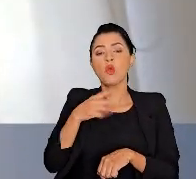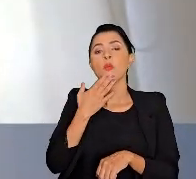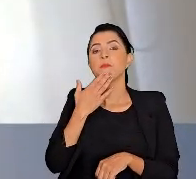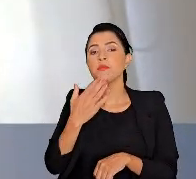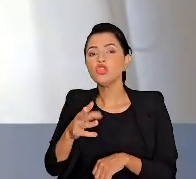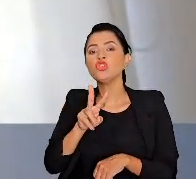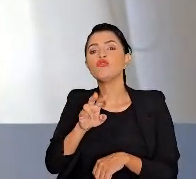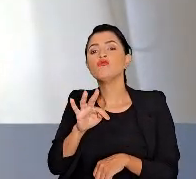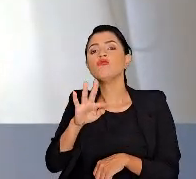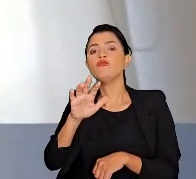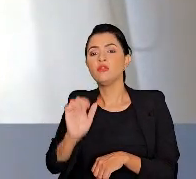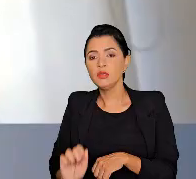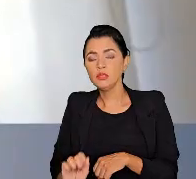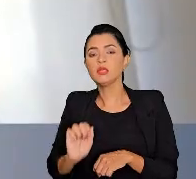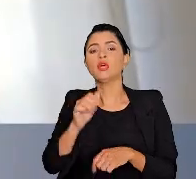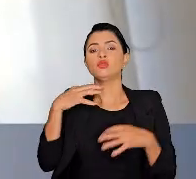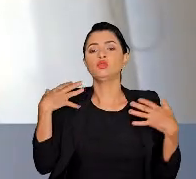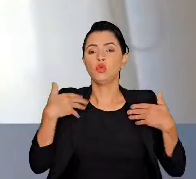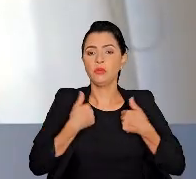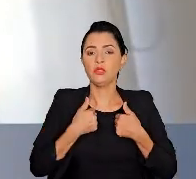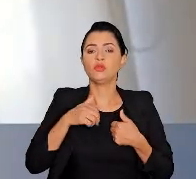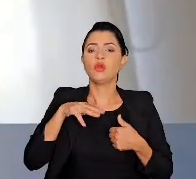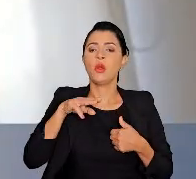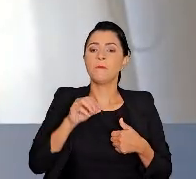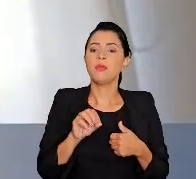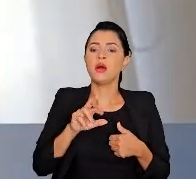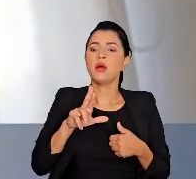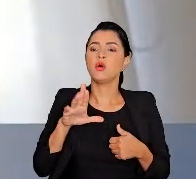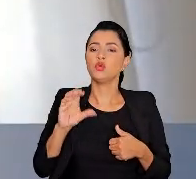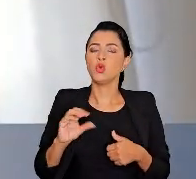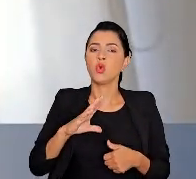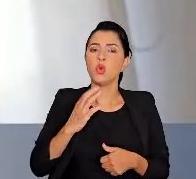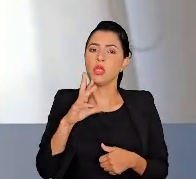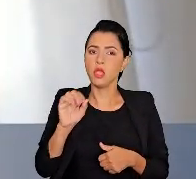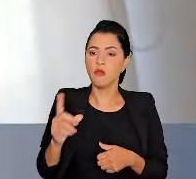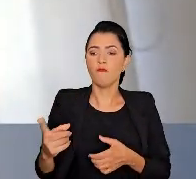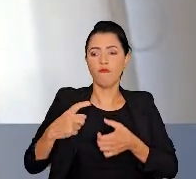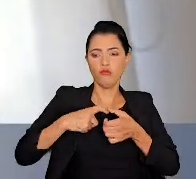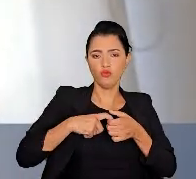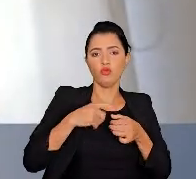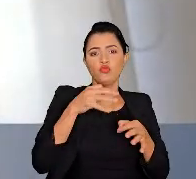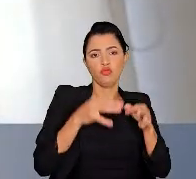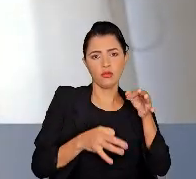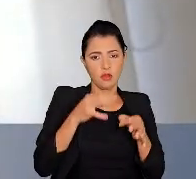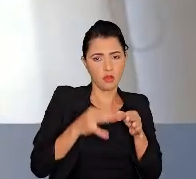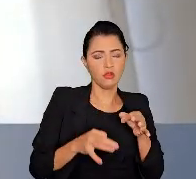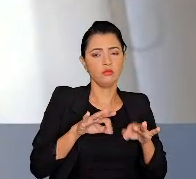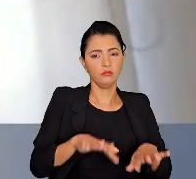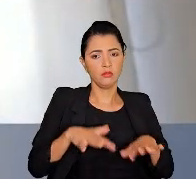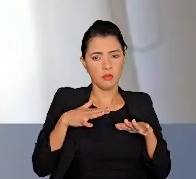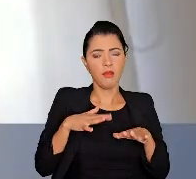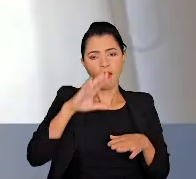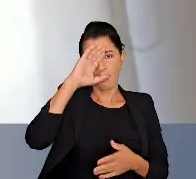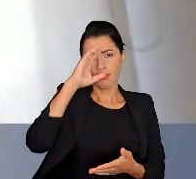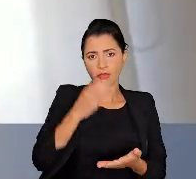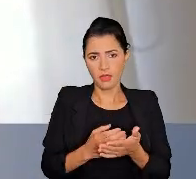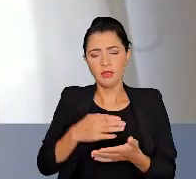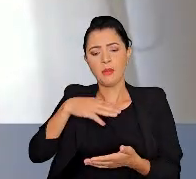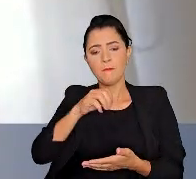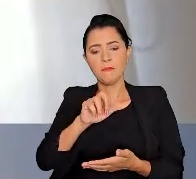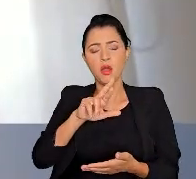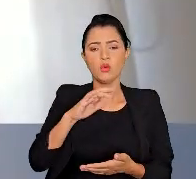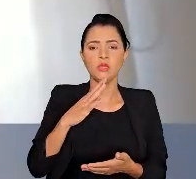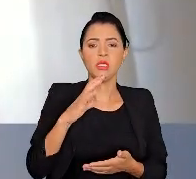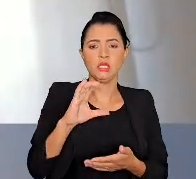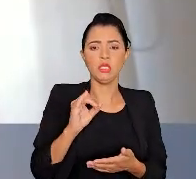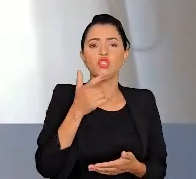ministro Maurício Correia, o caso voltou ao plenário e a tese de Maurício Correia, que vamos